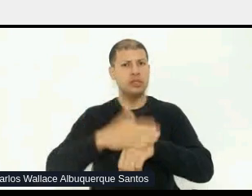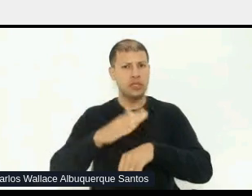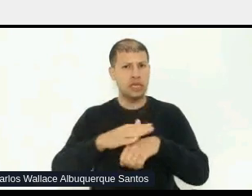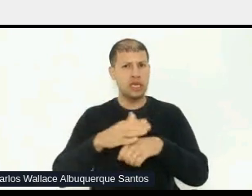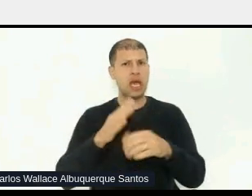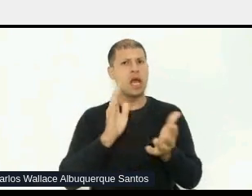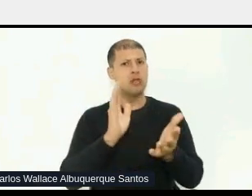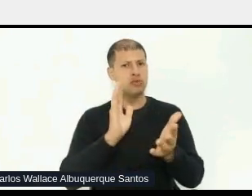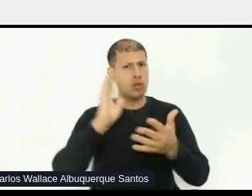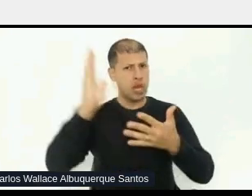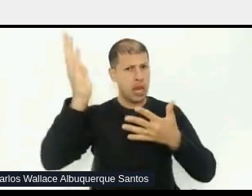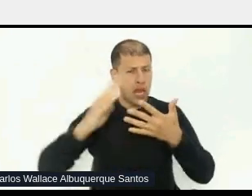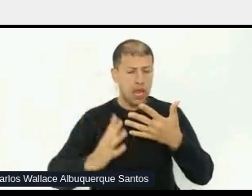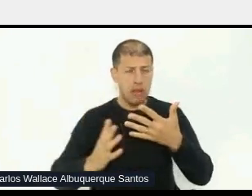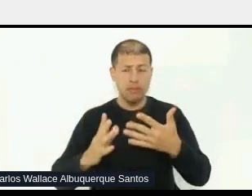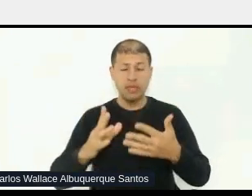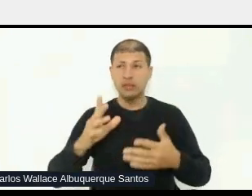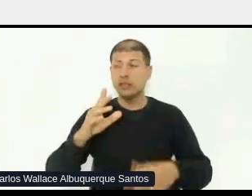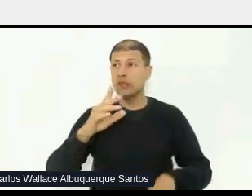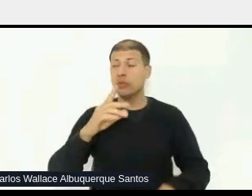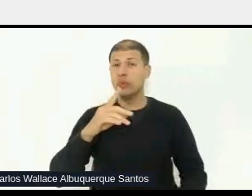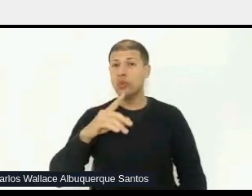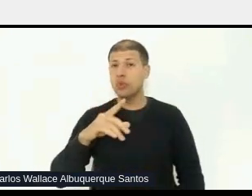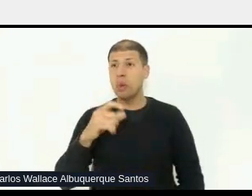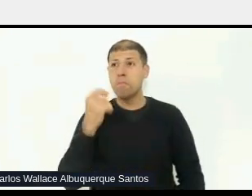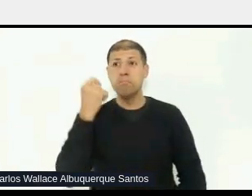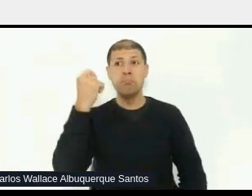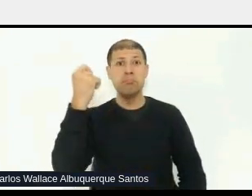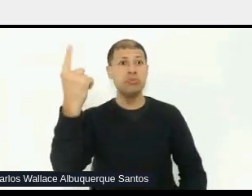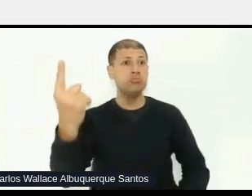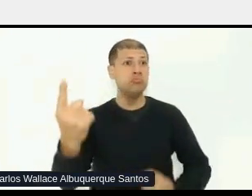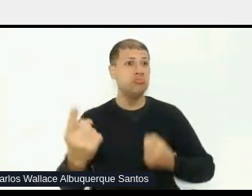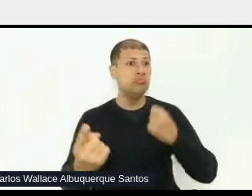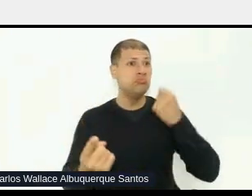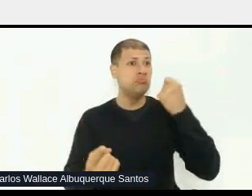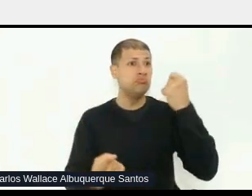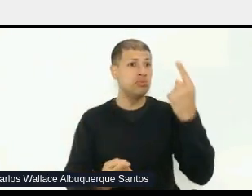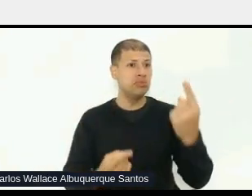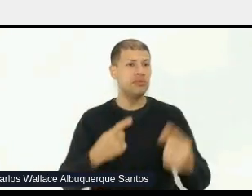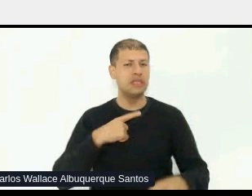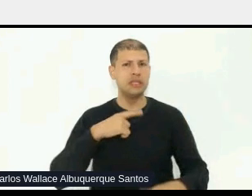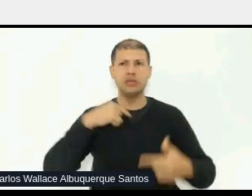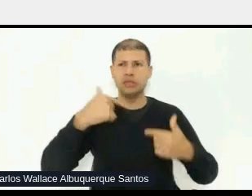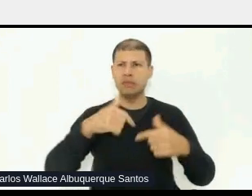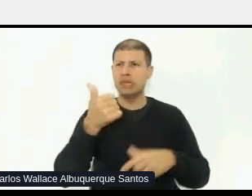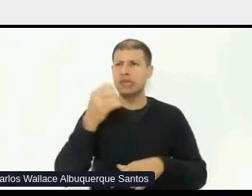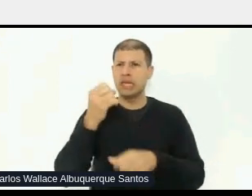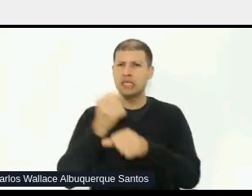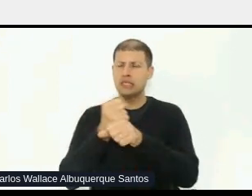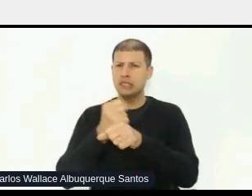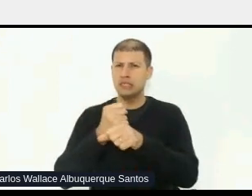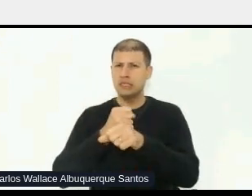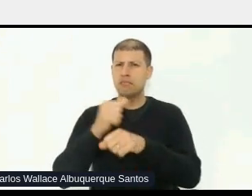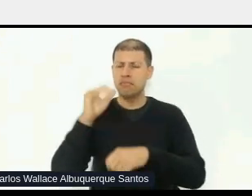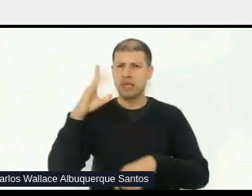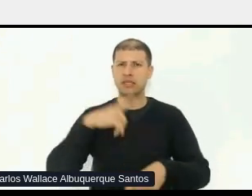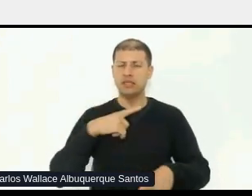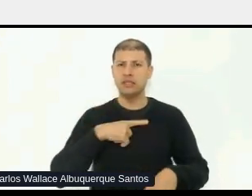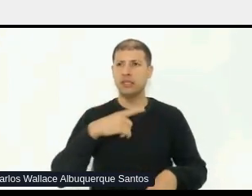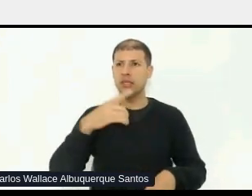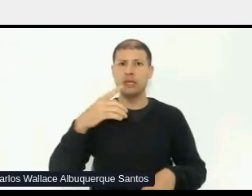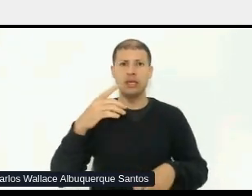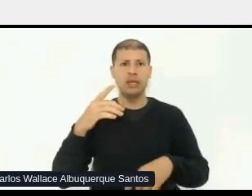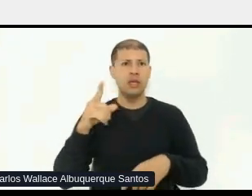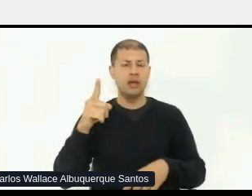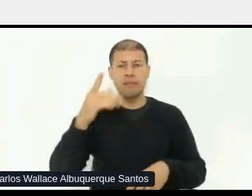é uma extrema raridade. Eu, por exemplo, estou aí no mercado há um pouco mais de 10 anos, eu nunca vi nenhuma empresa que tinha alguém que falava, que